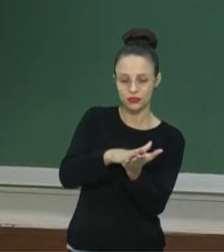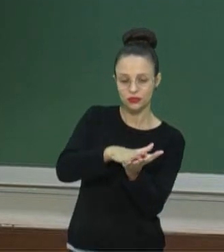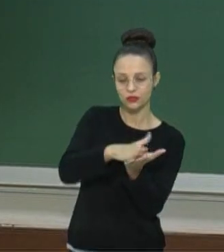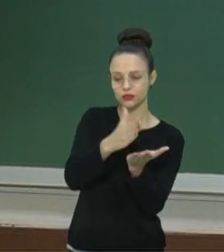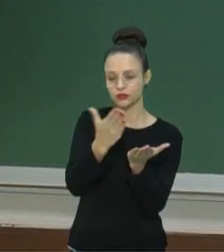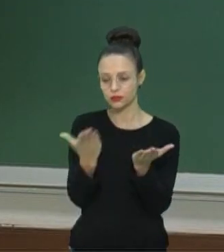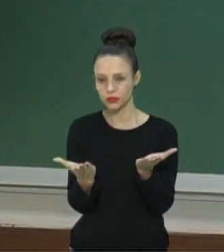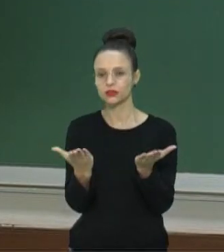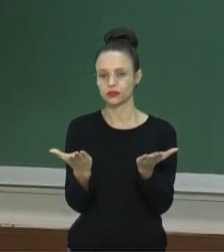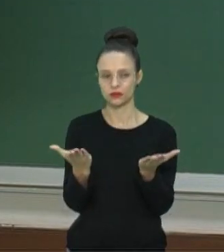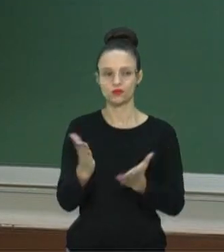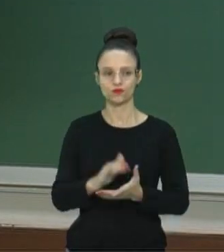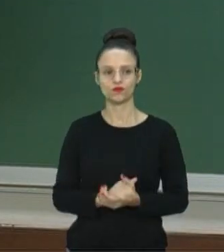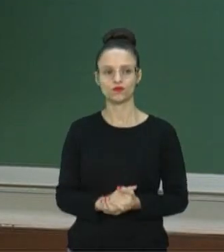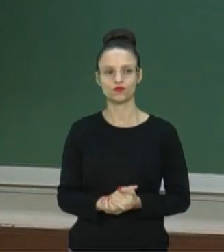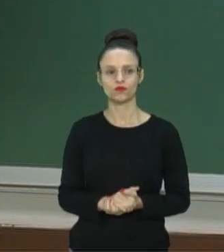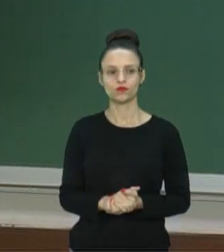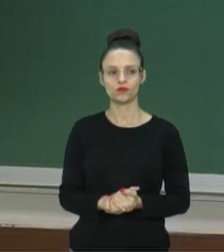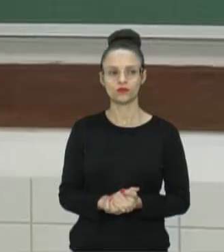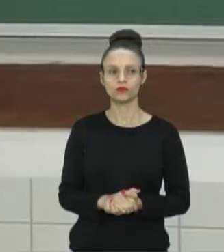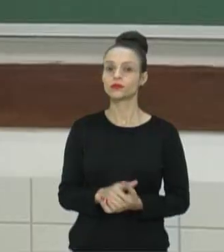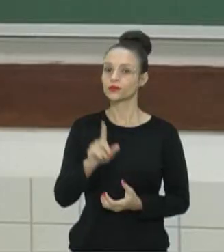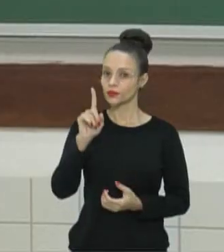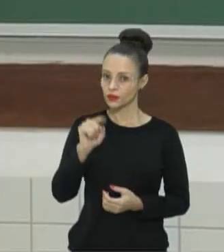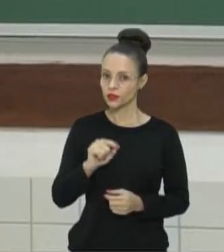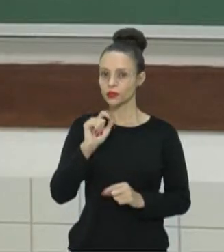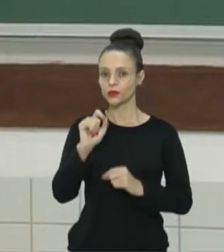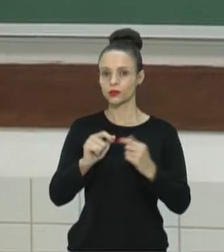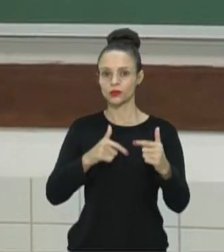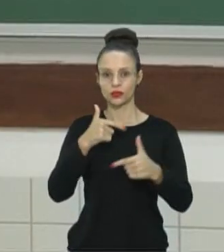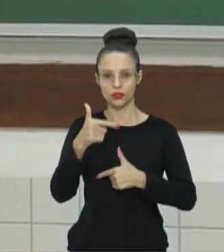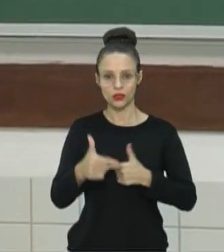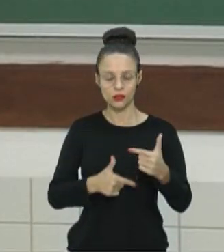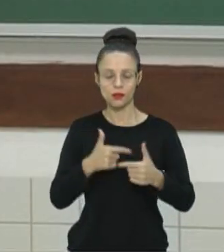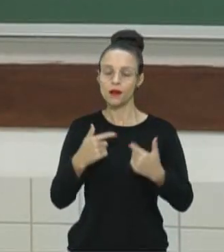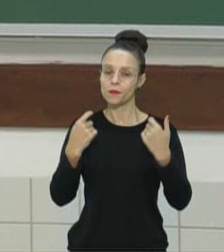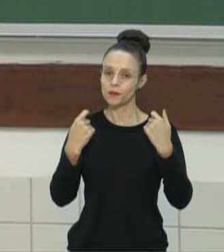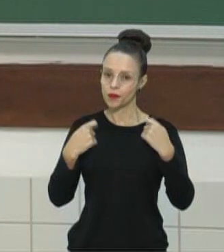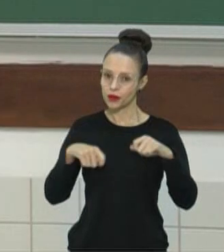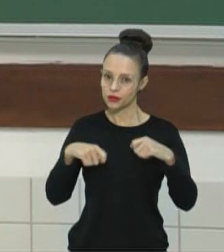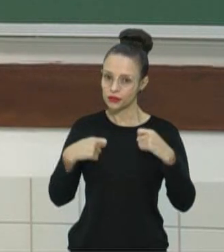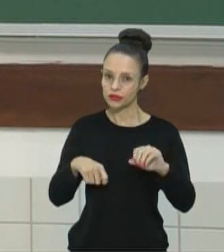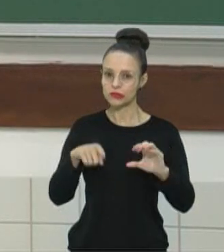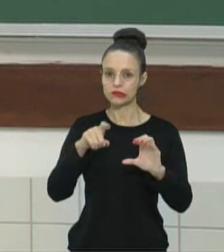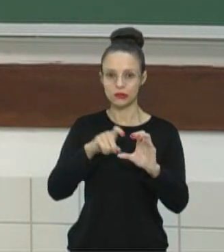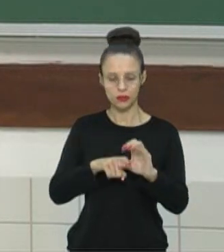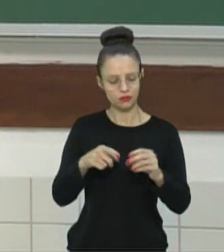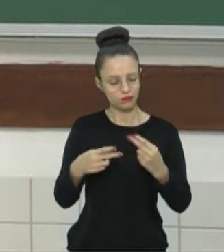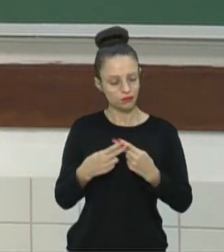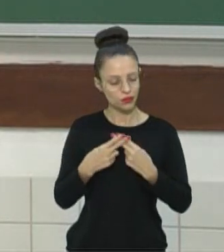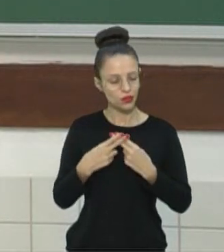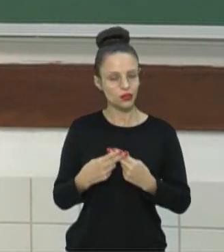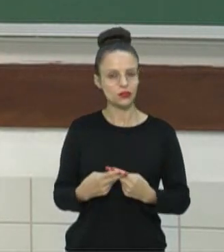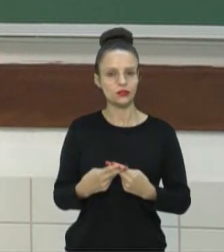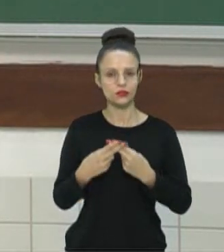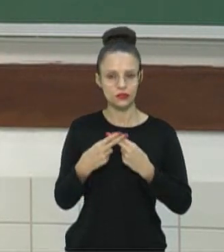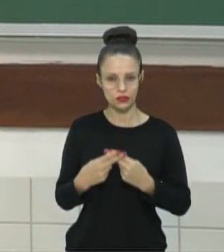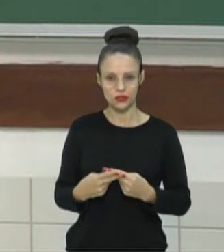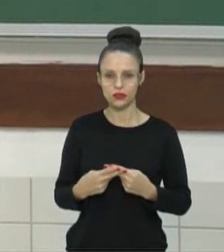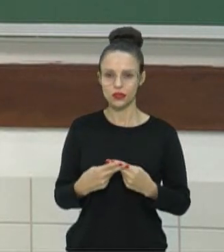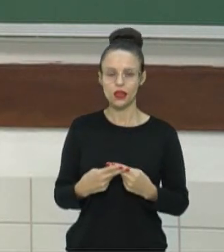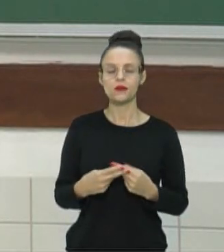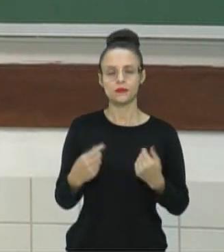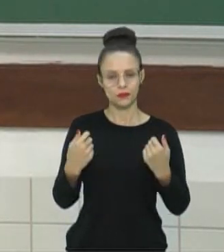material, tá? É um trabalho que depende de paciência, né? Não